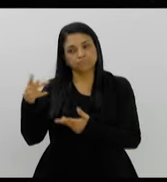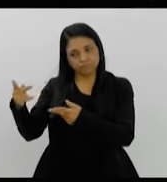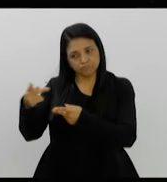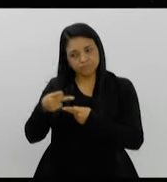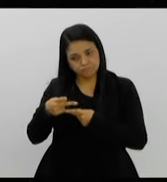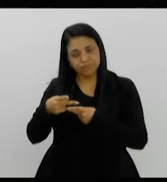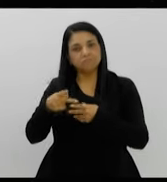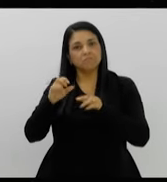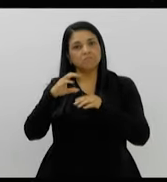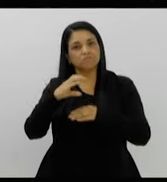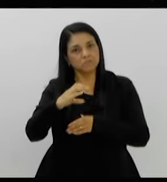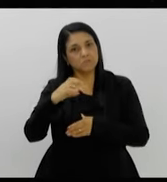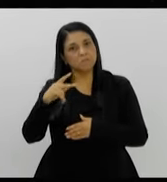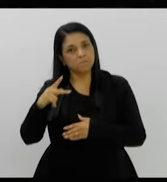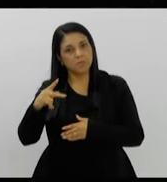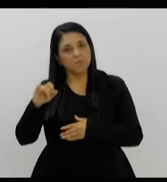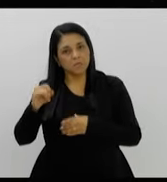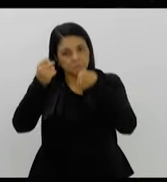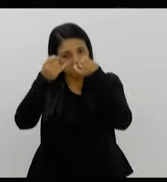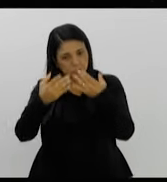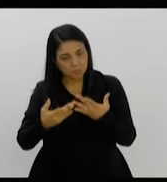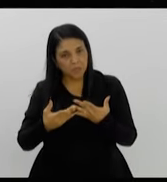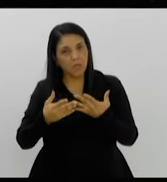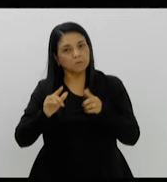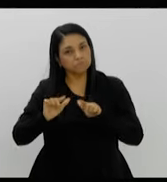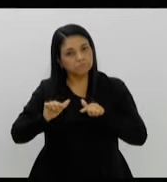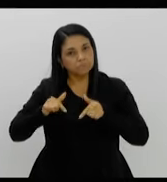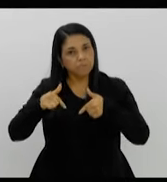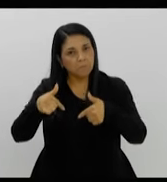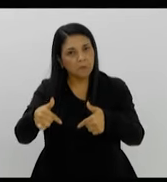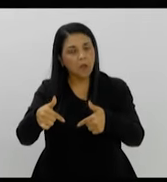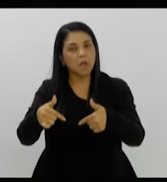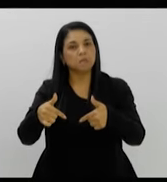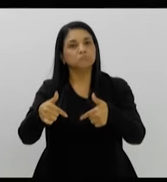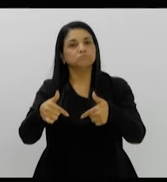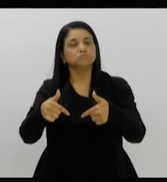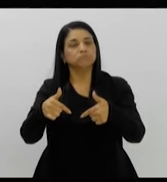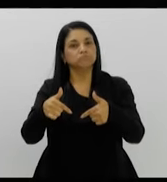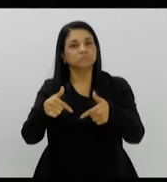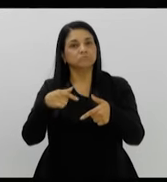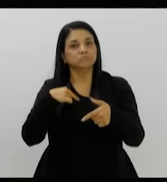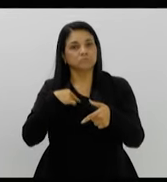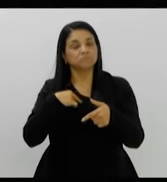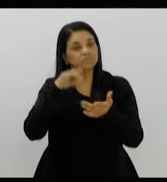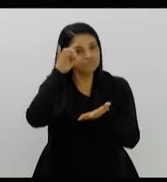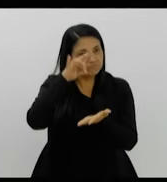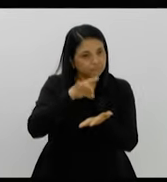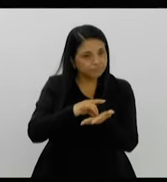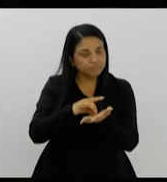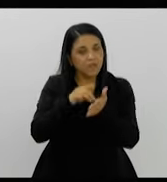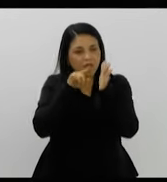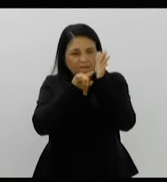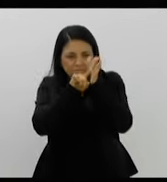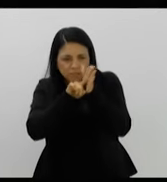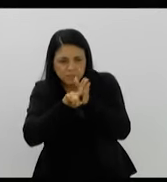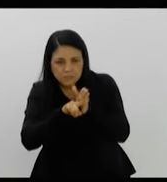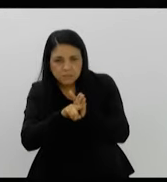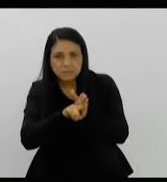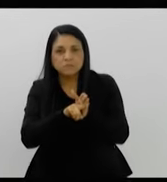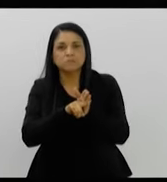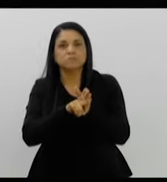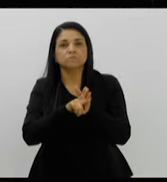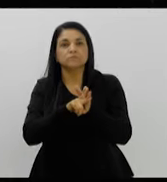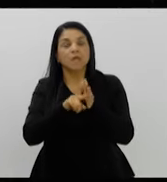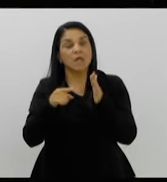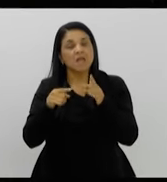parlamentar deo de inquérito para falar das boas práticas que teve e de fato quando fizemos a investigação identificamos que as